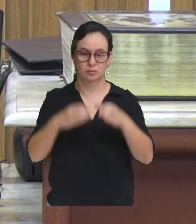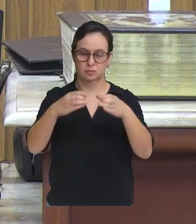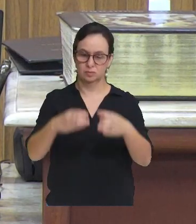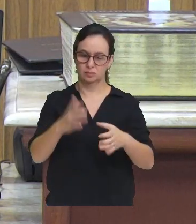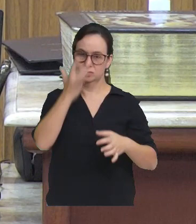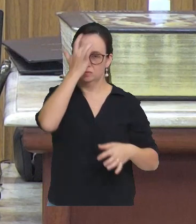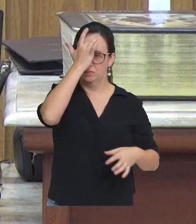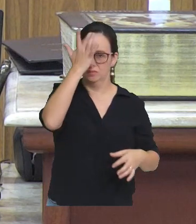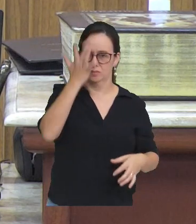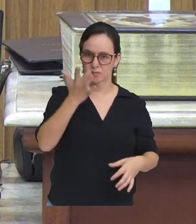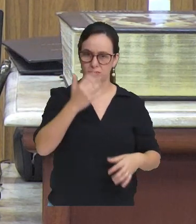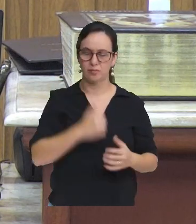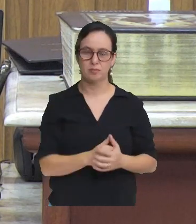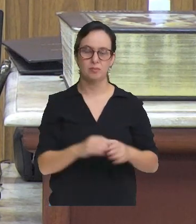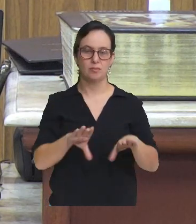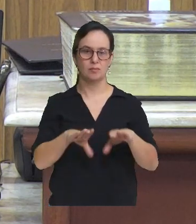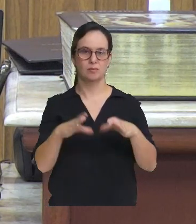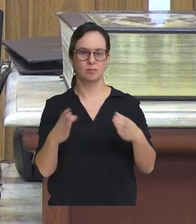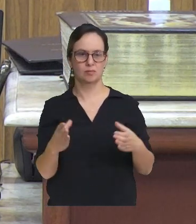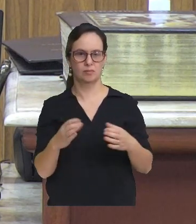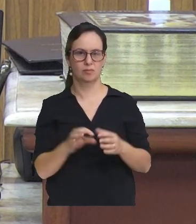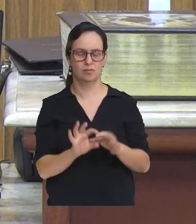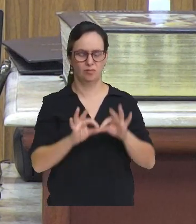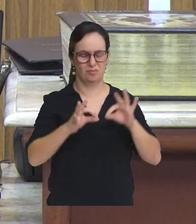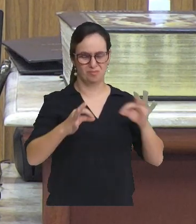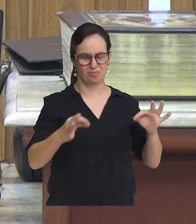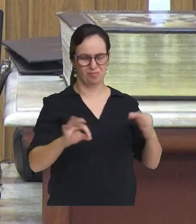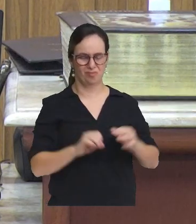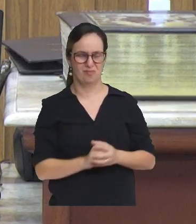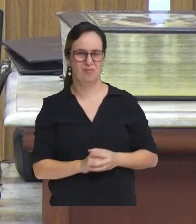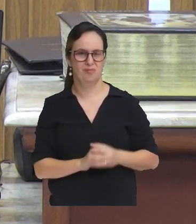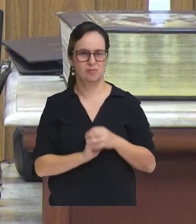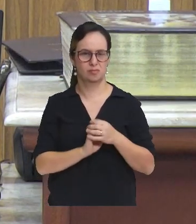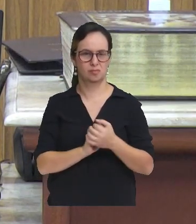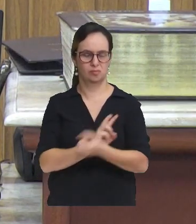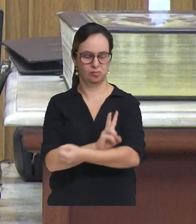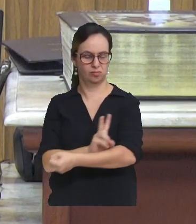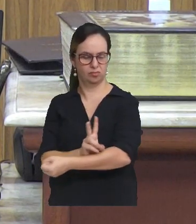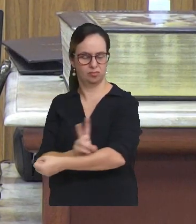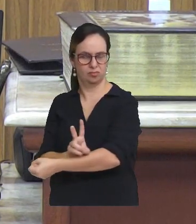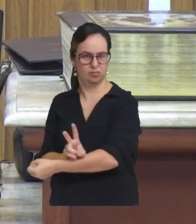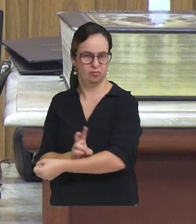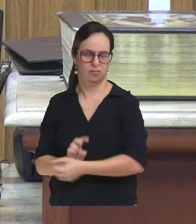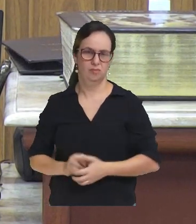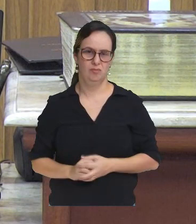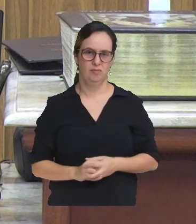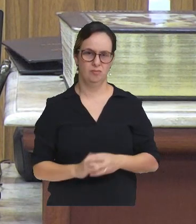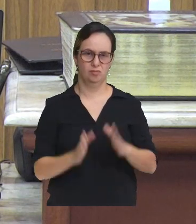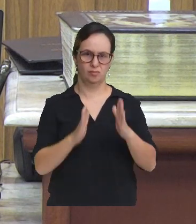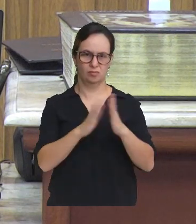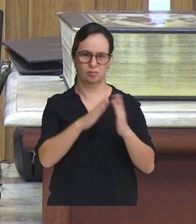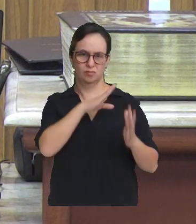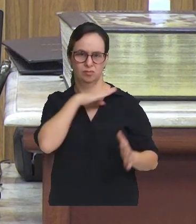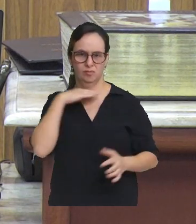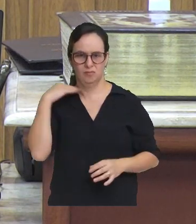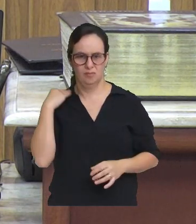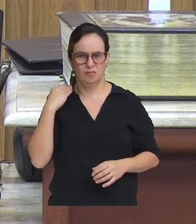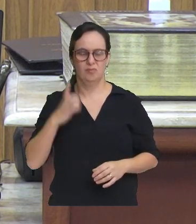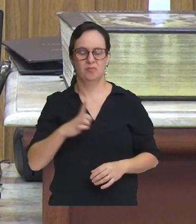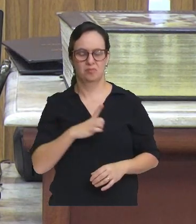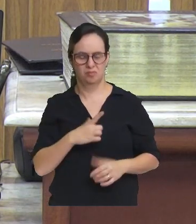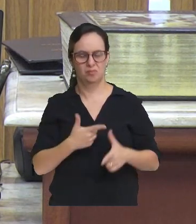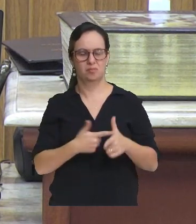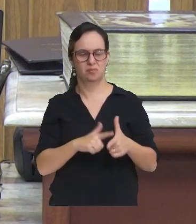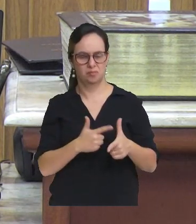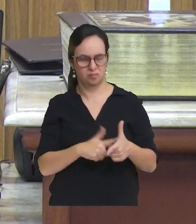é onde não tem uma segurança adequada. Então, os cemitérios têm, sim, um problema de infraestrutura.